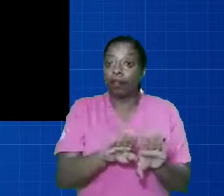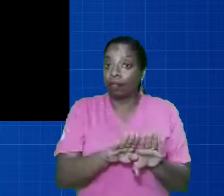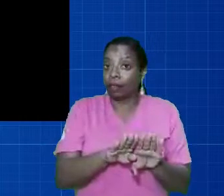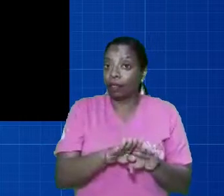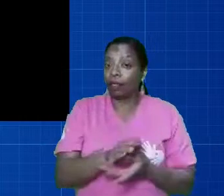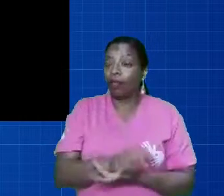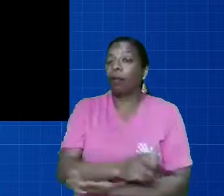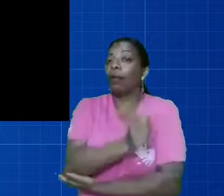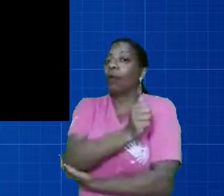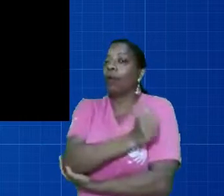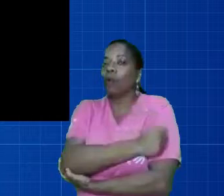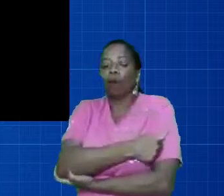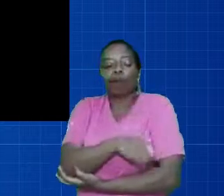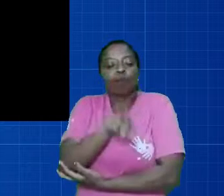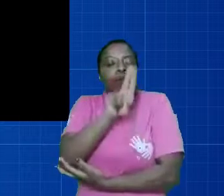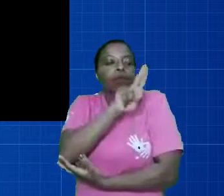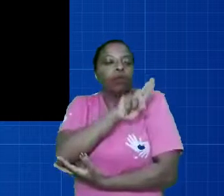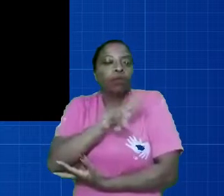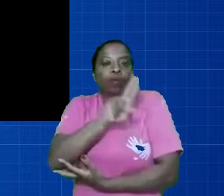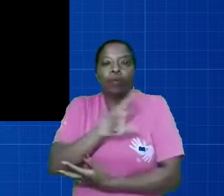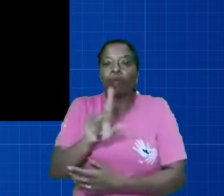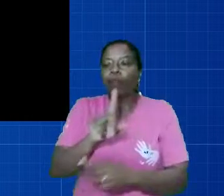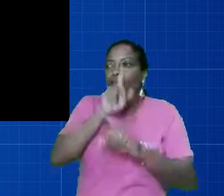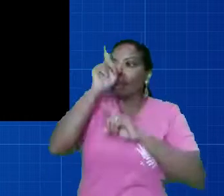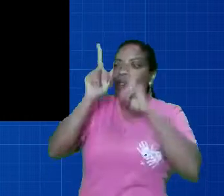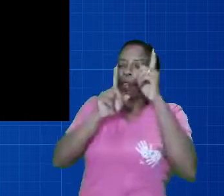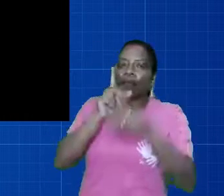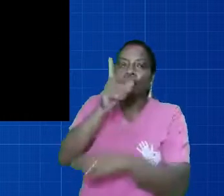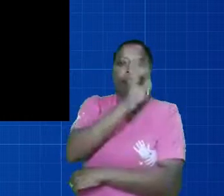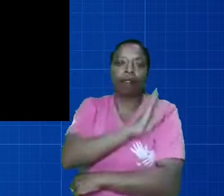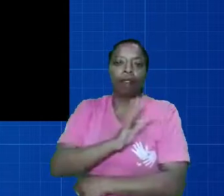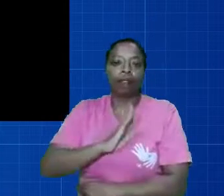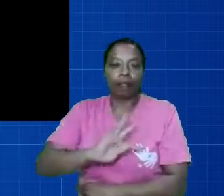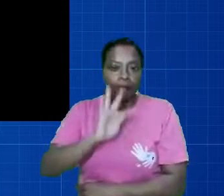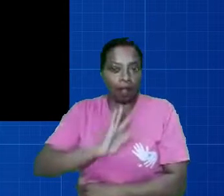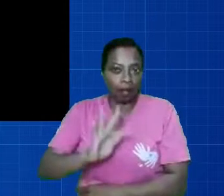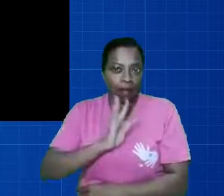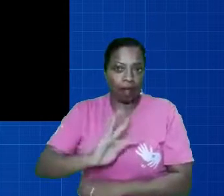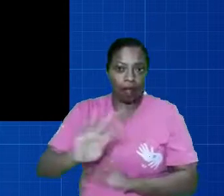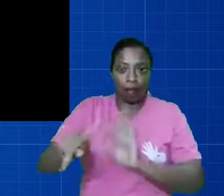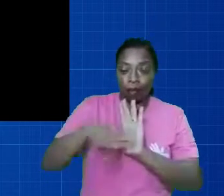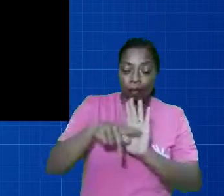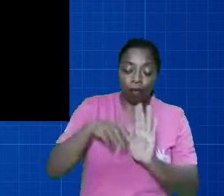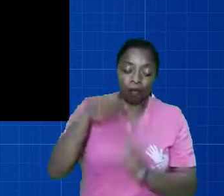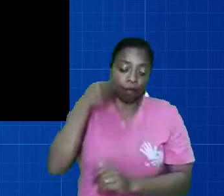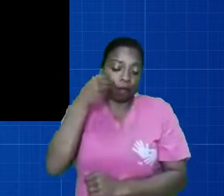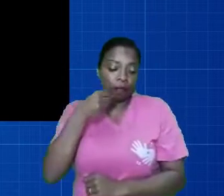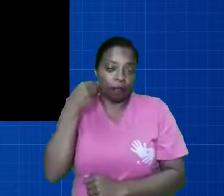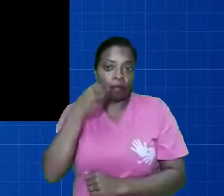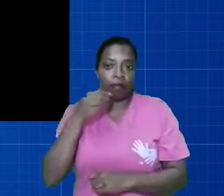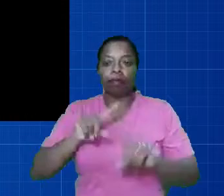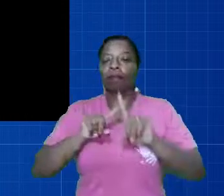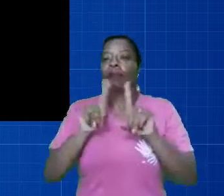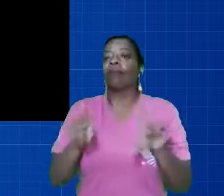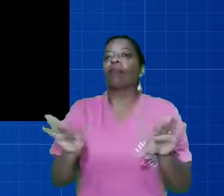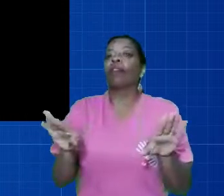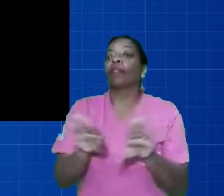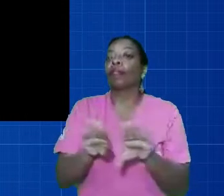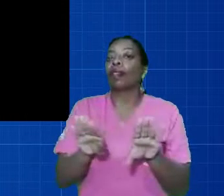recursos tanto da ideia da técnica, de trazer materiais diferentes, experimentações, quanto da concepção